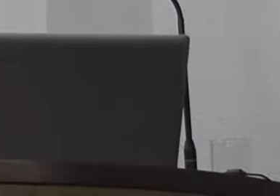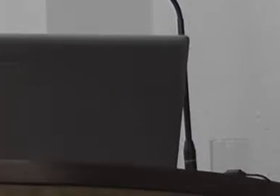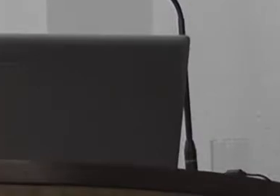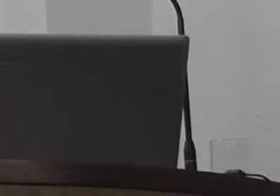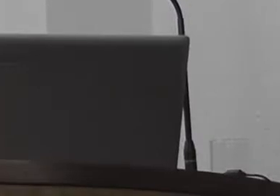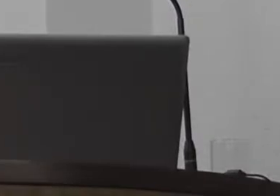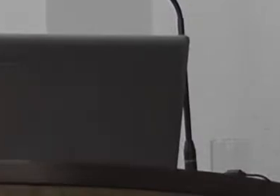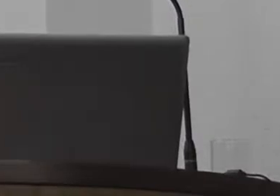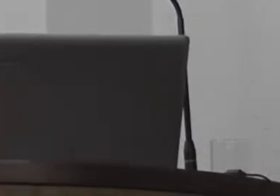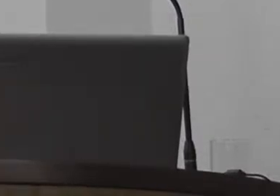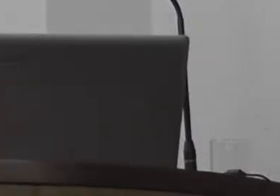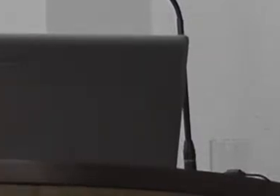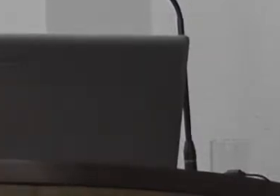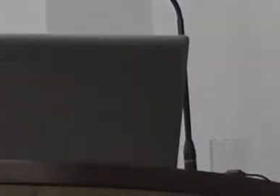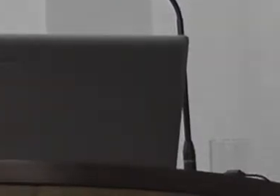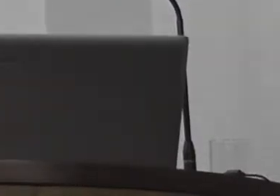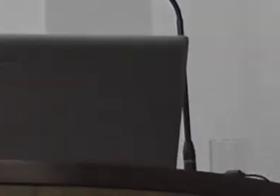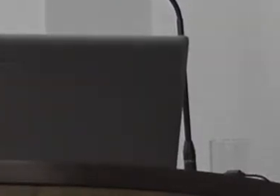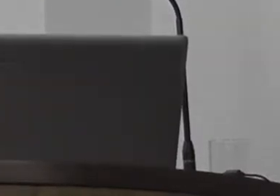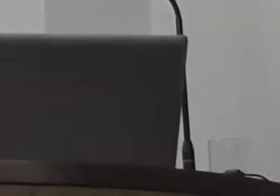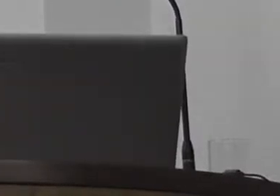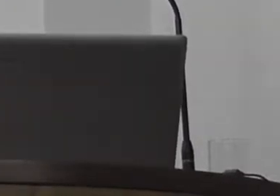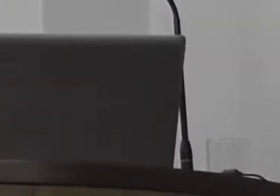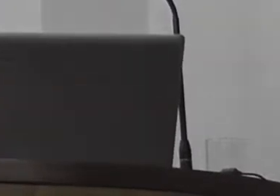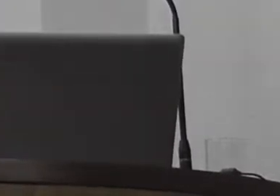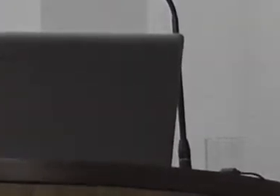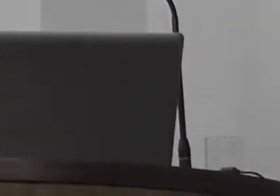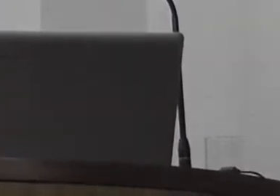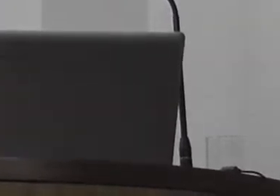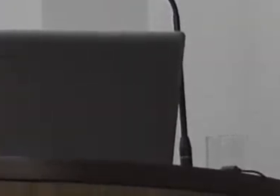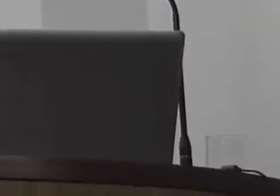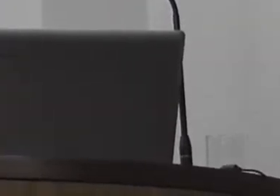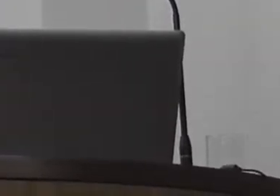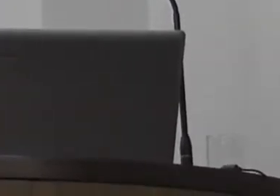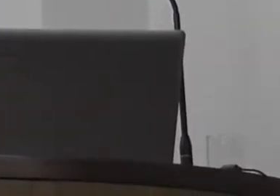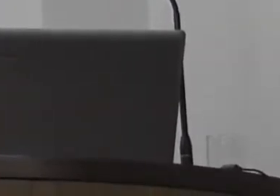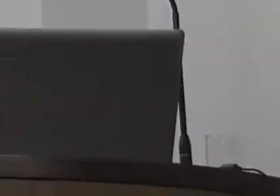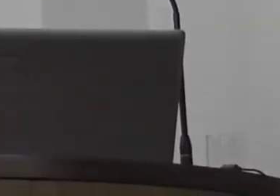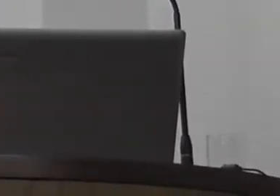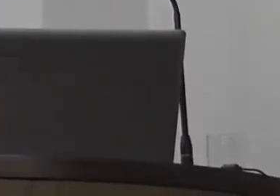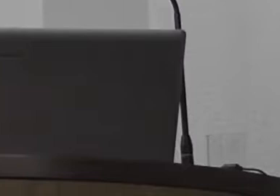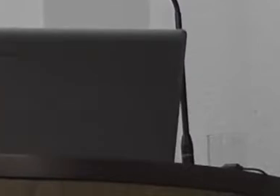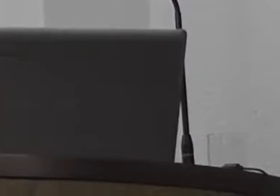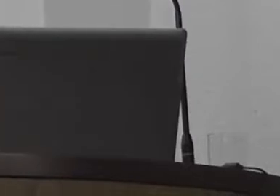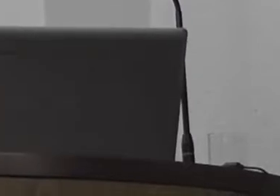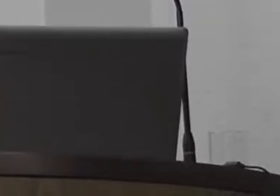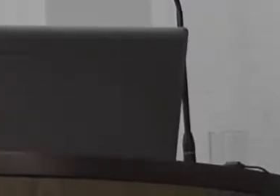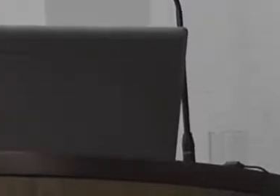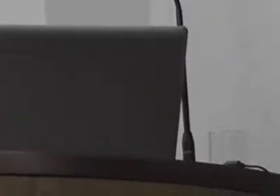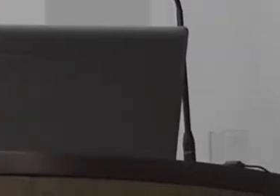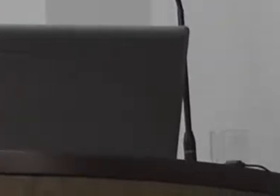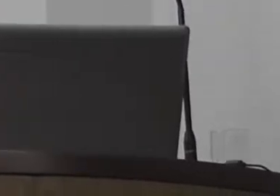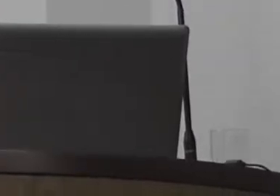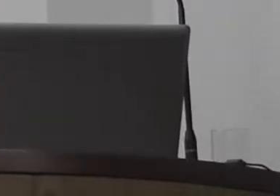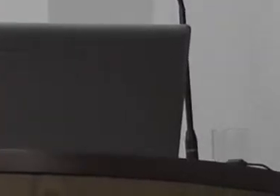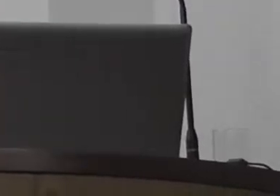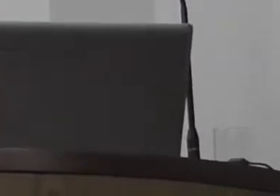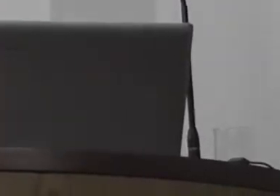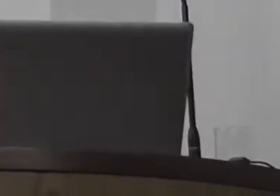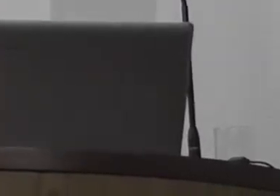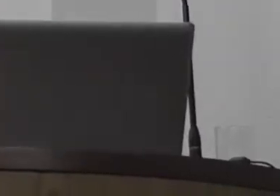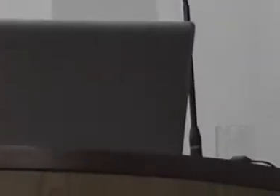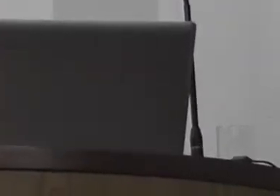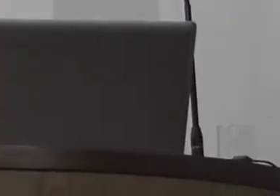2002 como para o ensino da Libras dentro do município, o ensino, a formação, o curso para o professor, né,